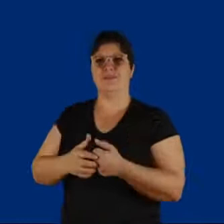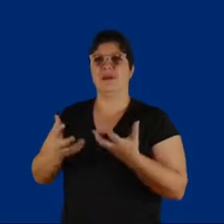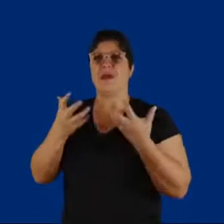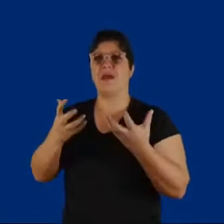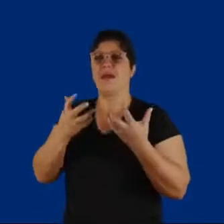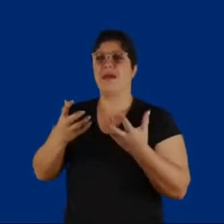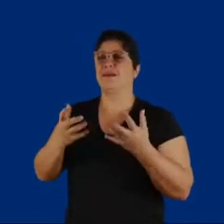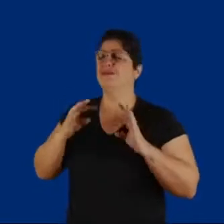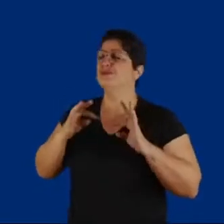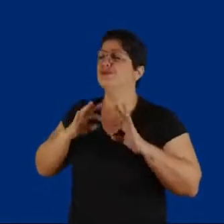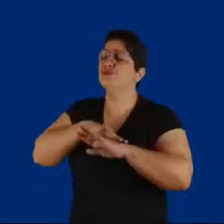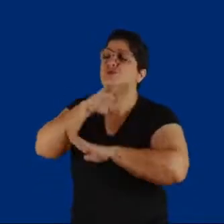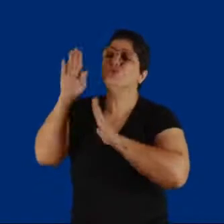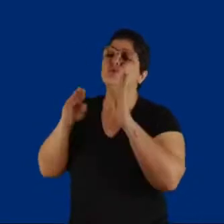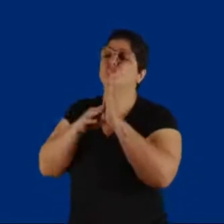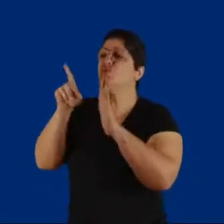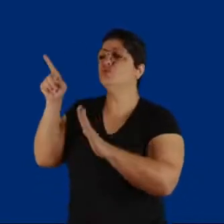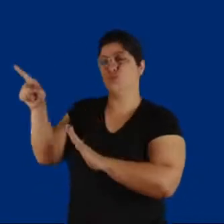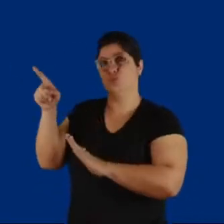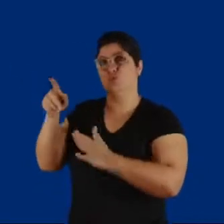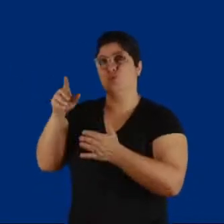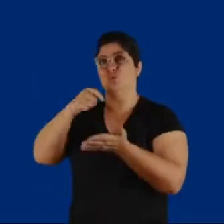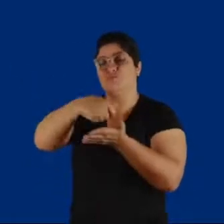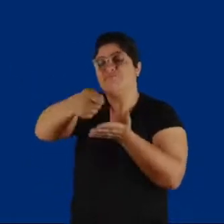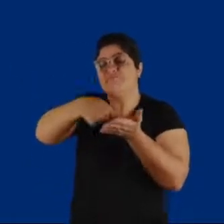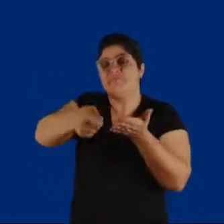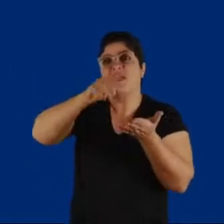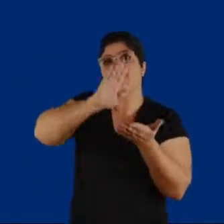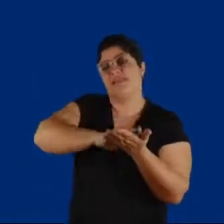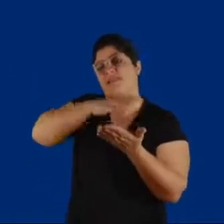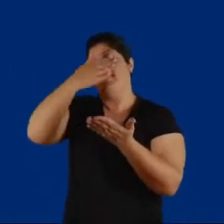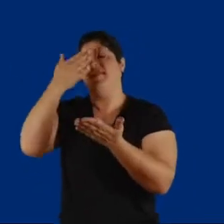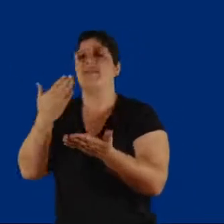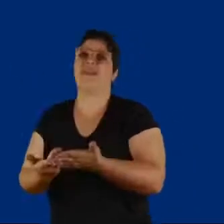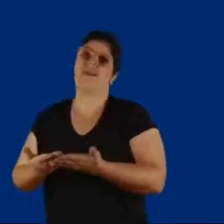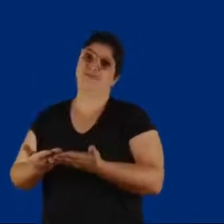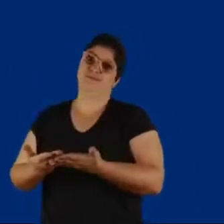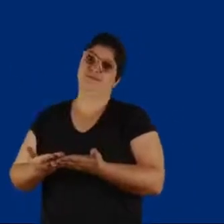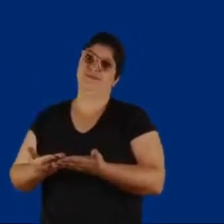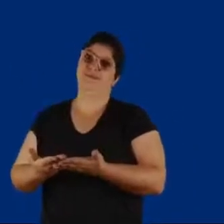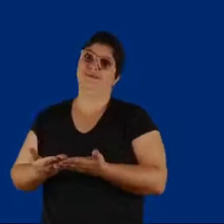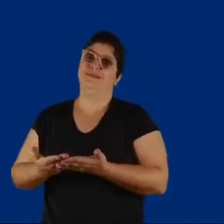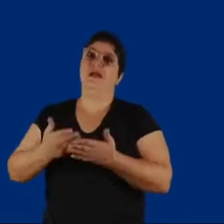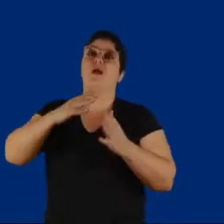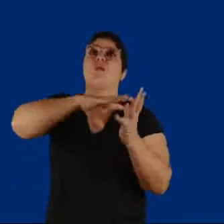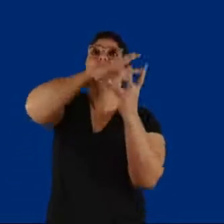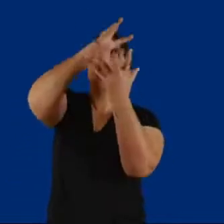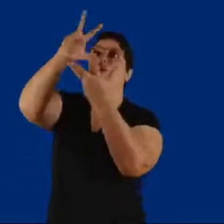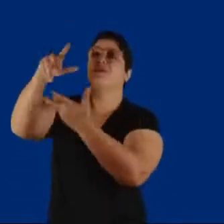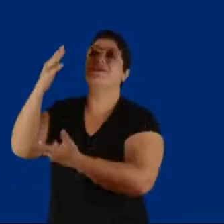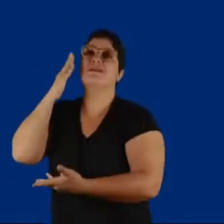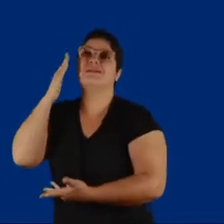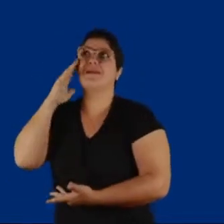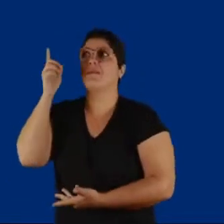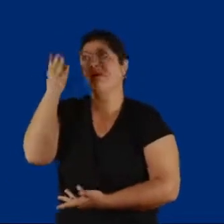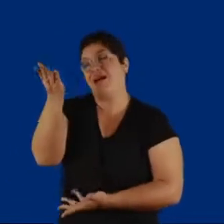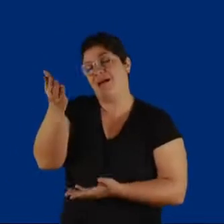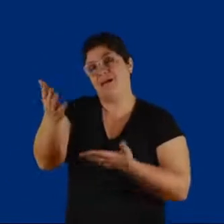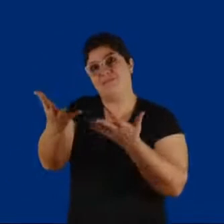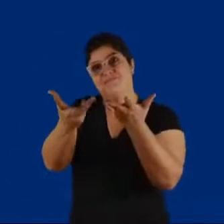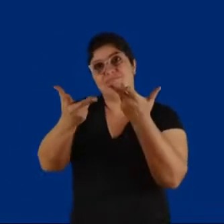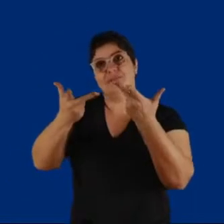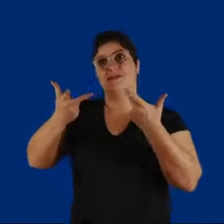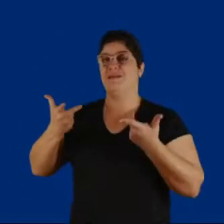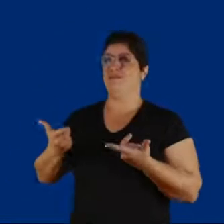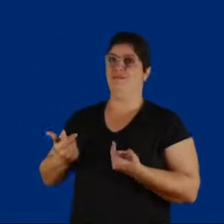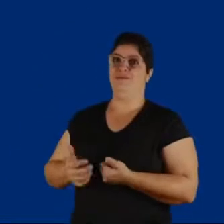fosse traduzido do português para que o mundo pudesse saber como ela é maravilhosa. E todos os workshops que ela fez no asilo no